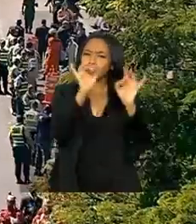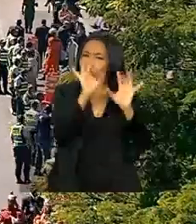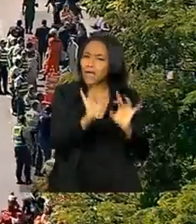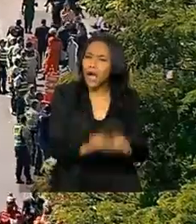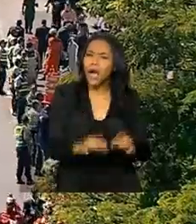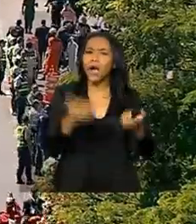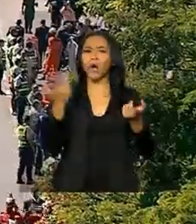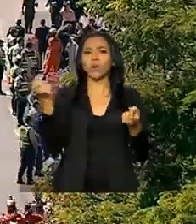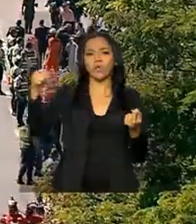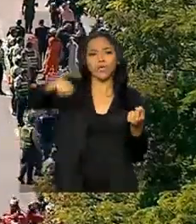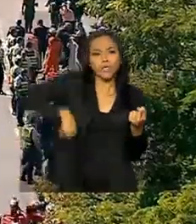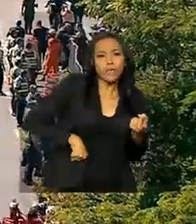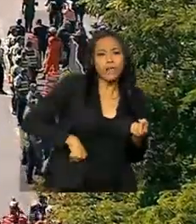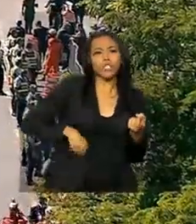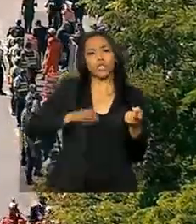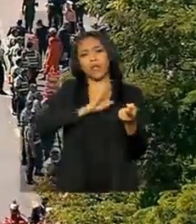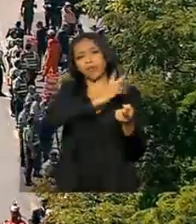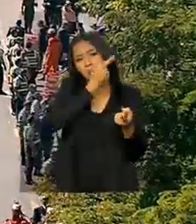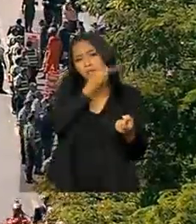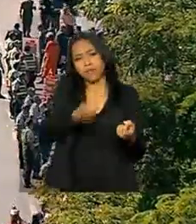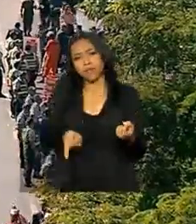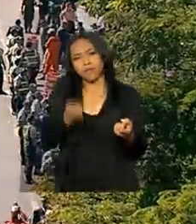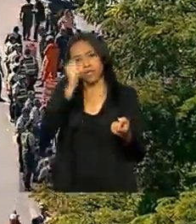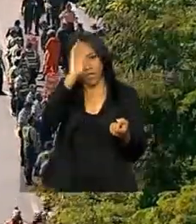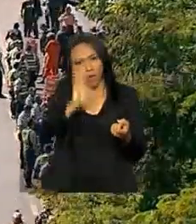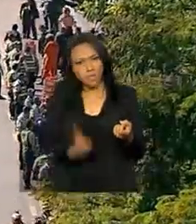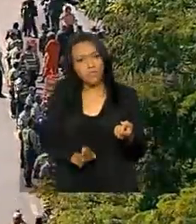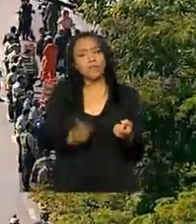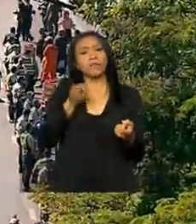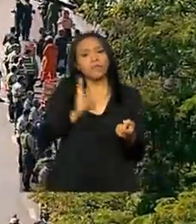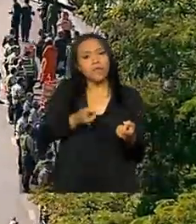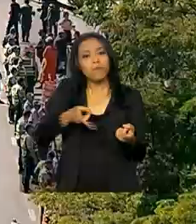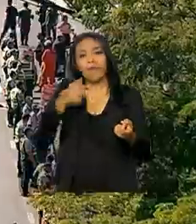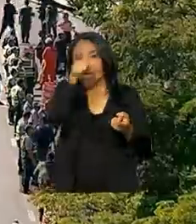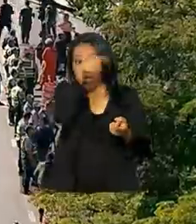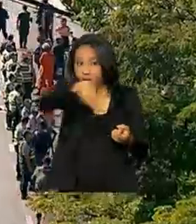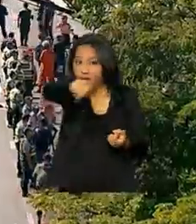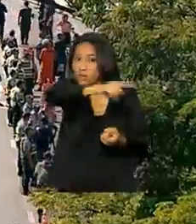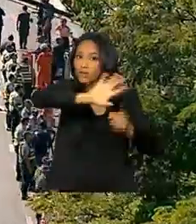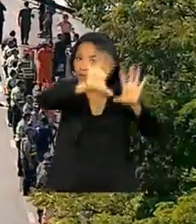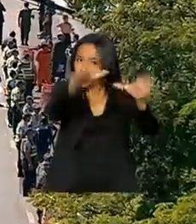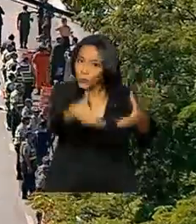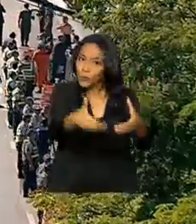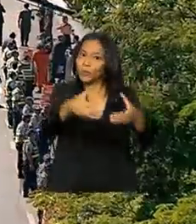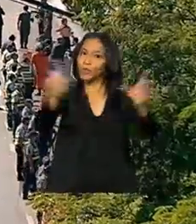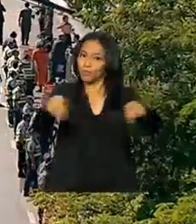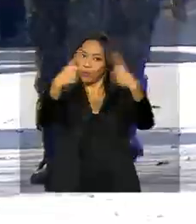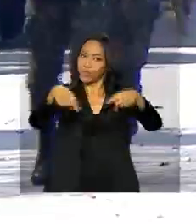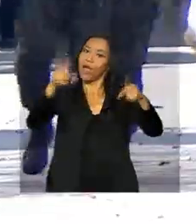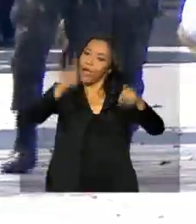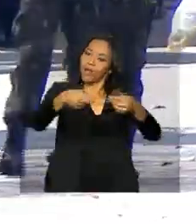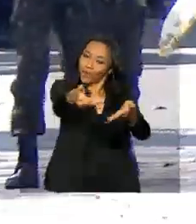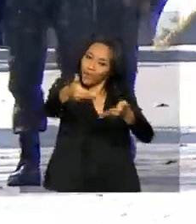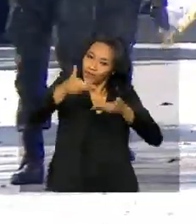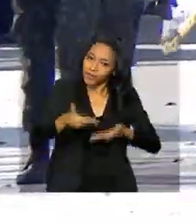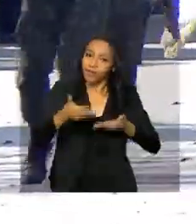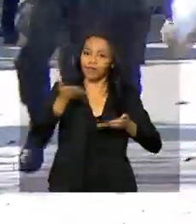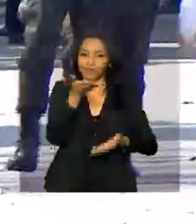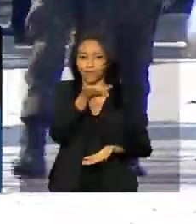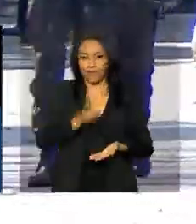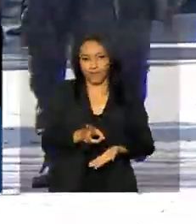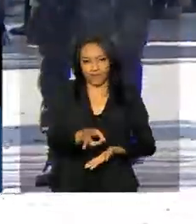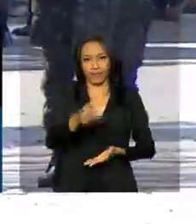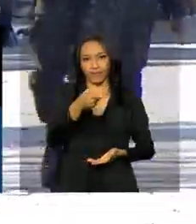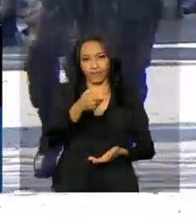de dignatários ao nosso país. Então ela faz a abertura e agora, enquanto toda